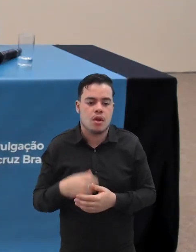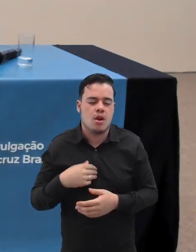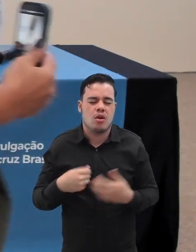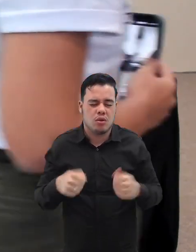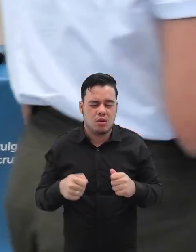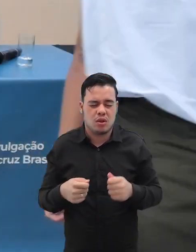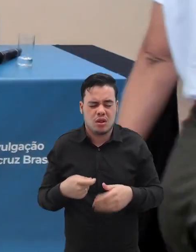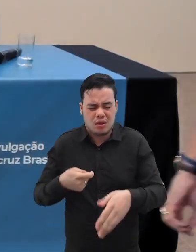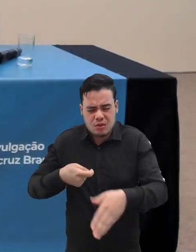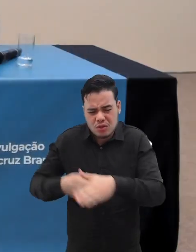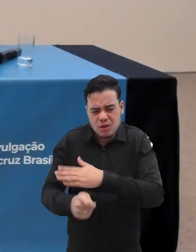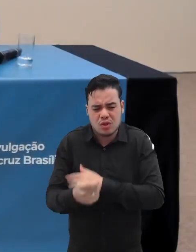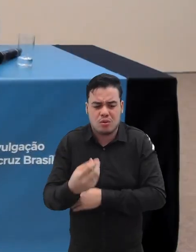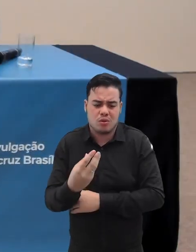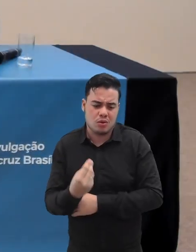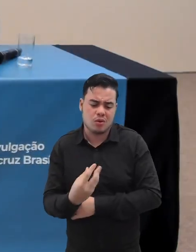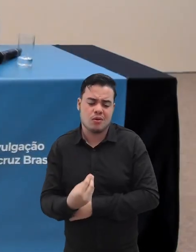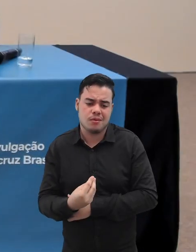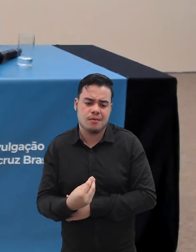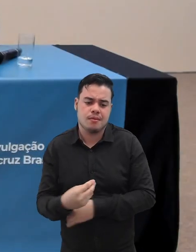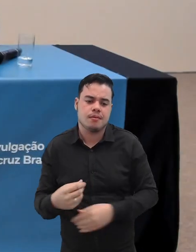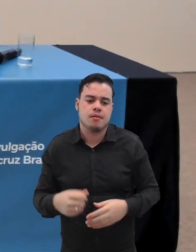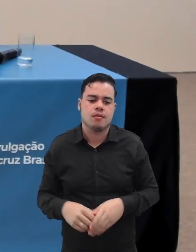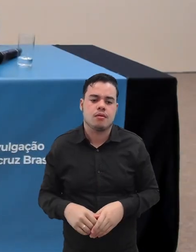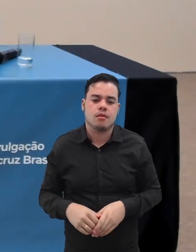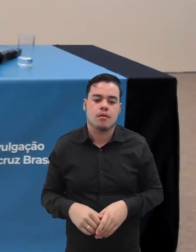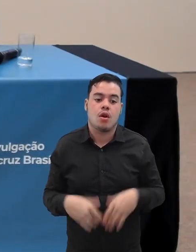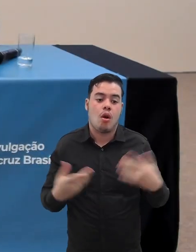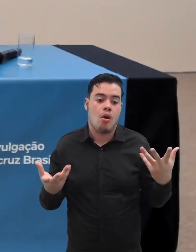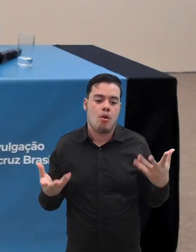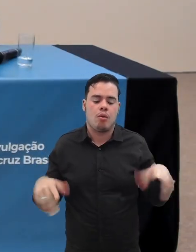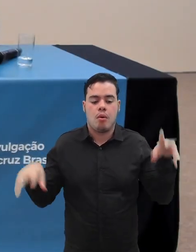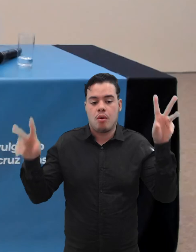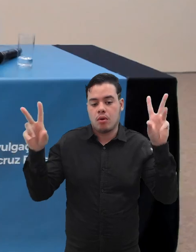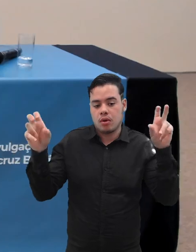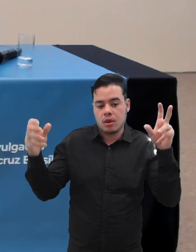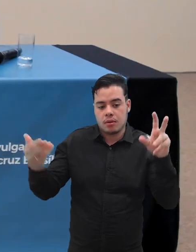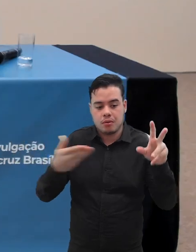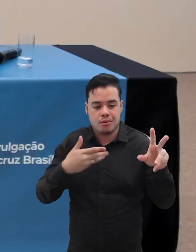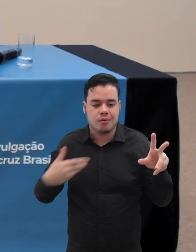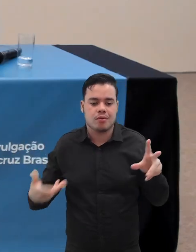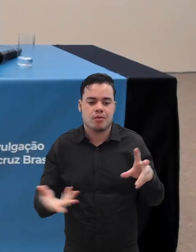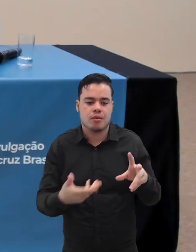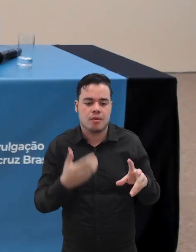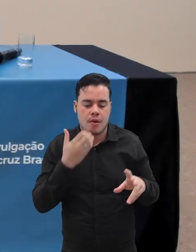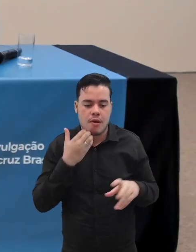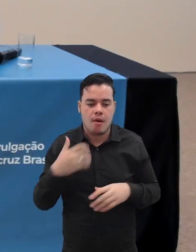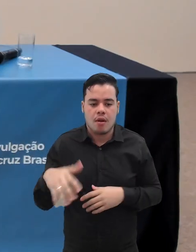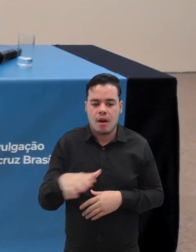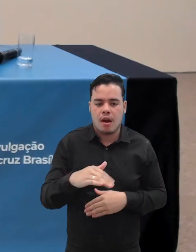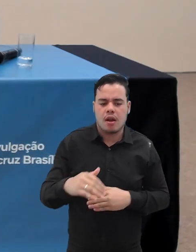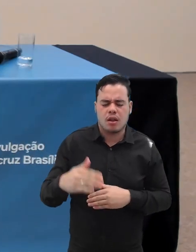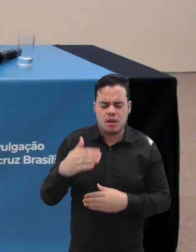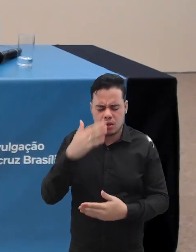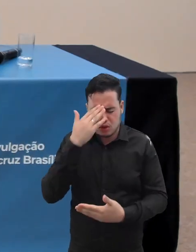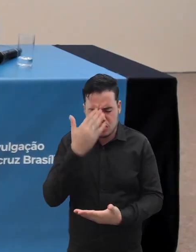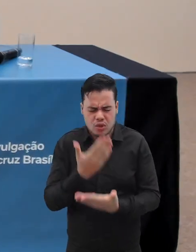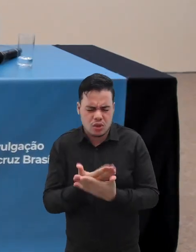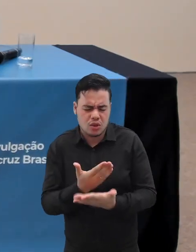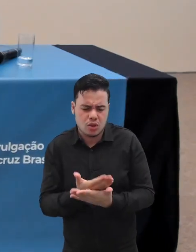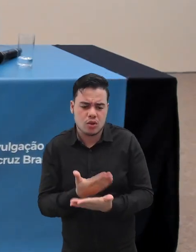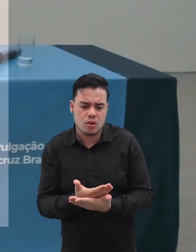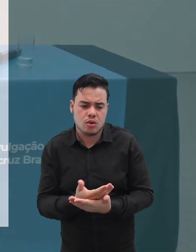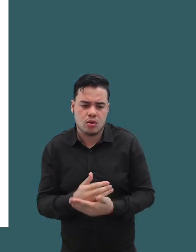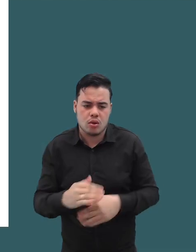investir. E como o tema que me coube foi um campo de estudos e produções acadêmicas, eu vou tentar fazer